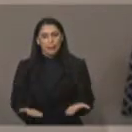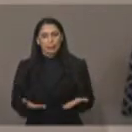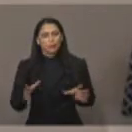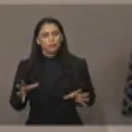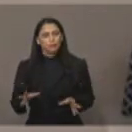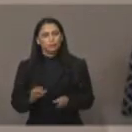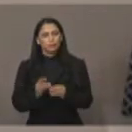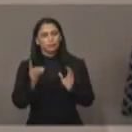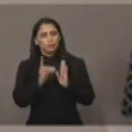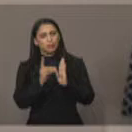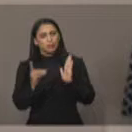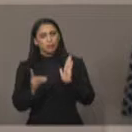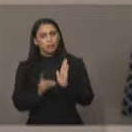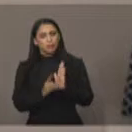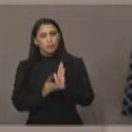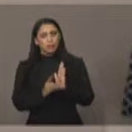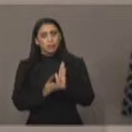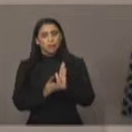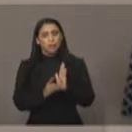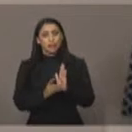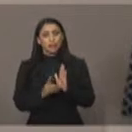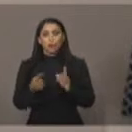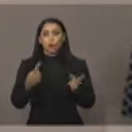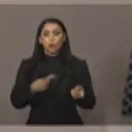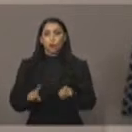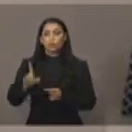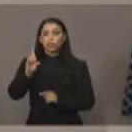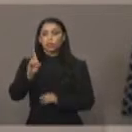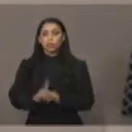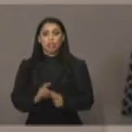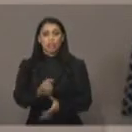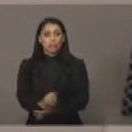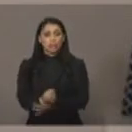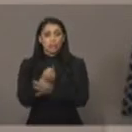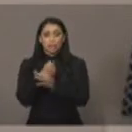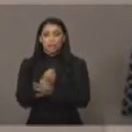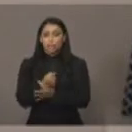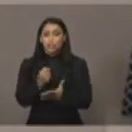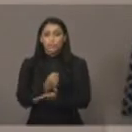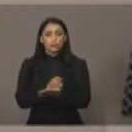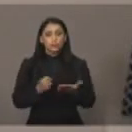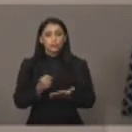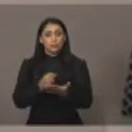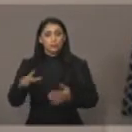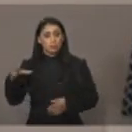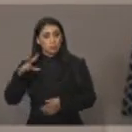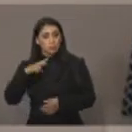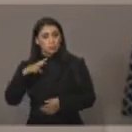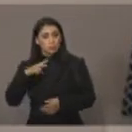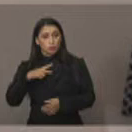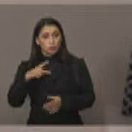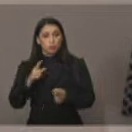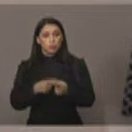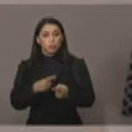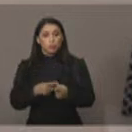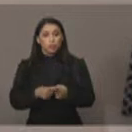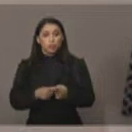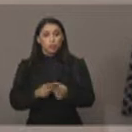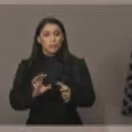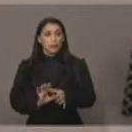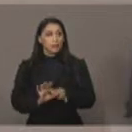que o Decreto 10.046 ameaçaria direitos e garantias fundamentais pertinentes à intimidade, porque permitiria o